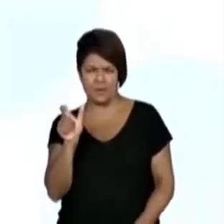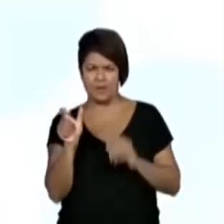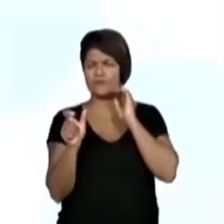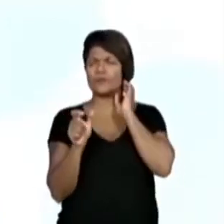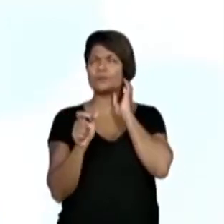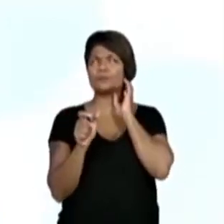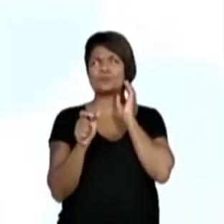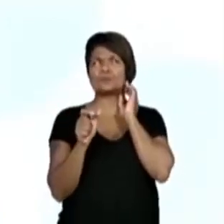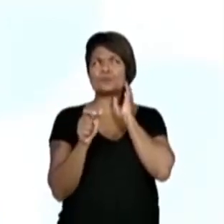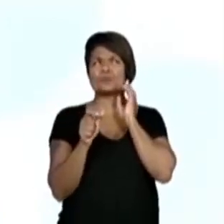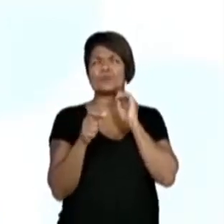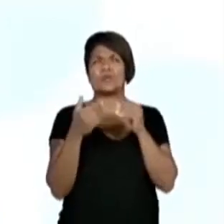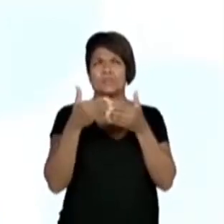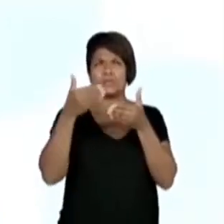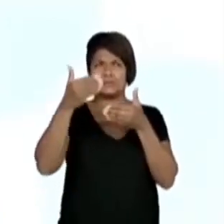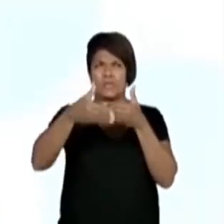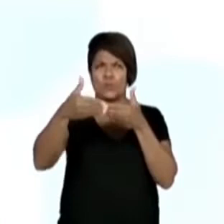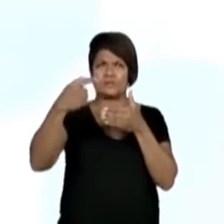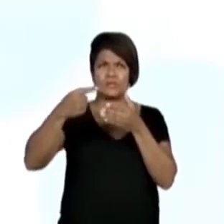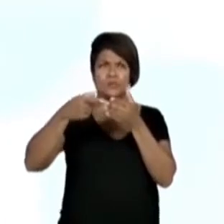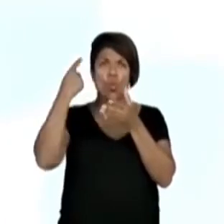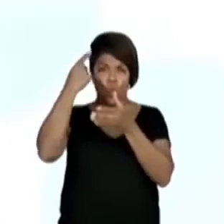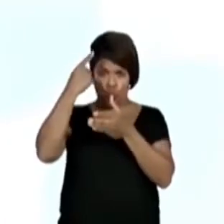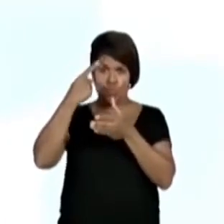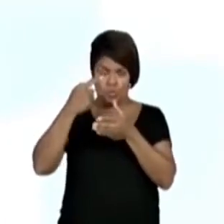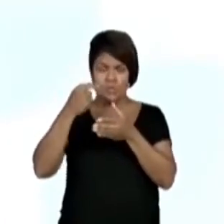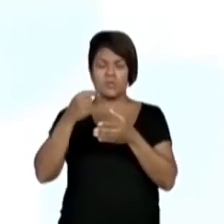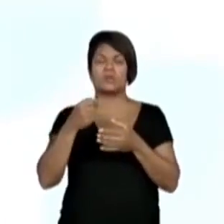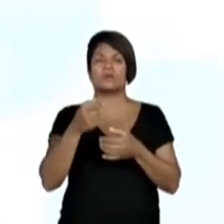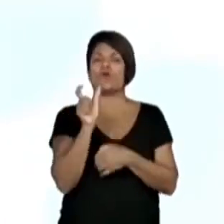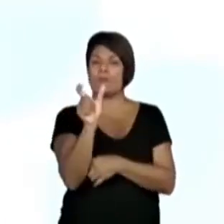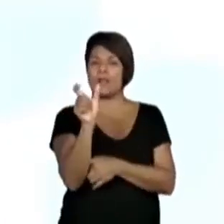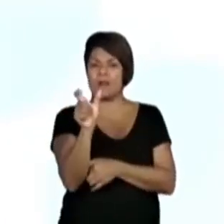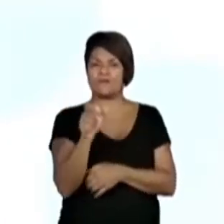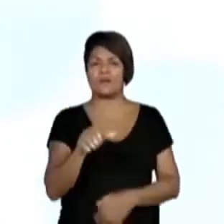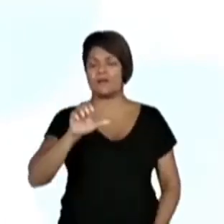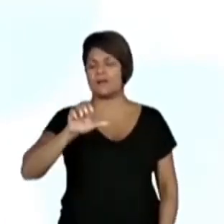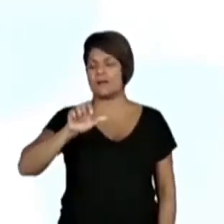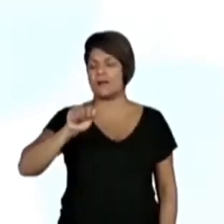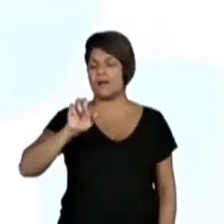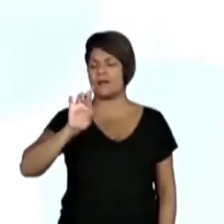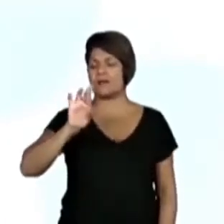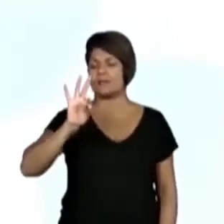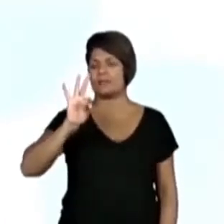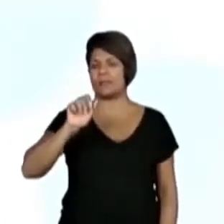nossa sequência anterior, que foi a palavra carta.